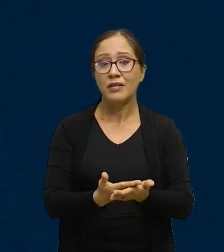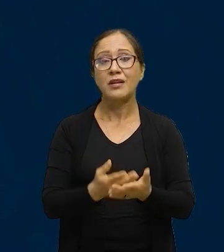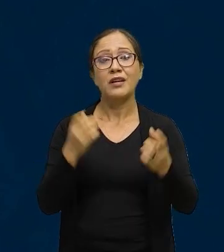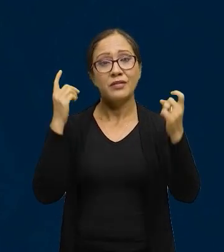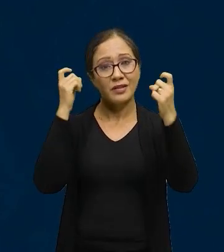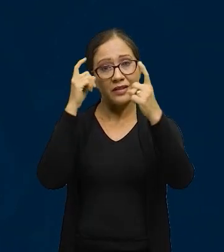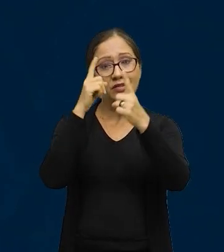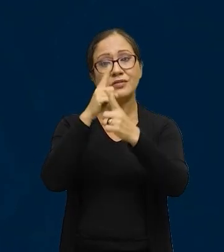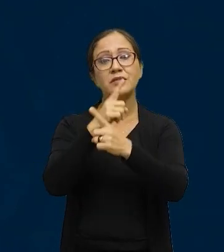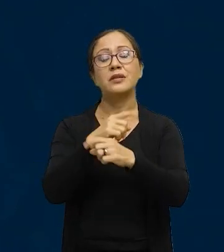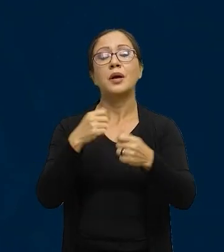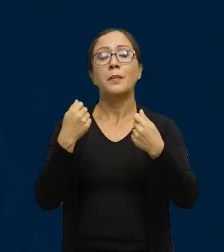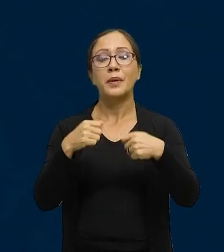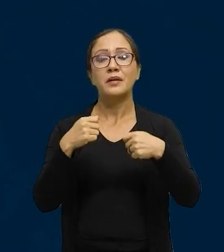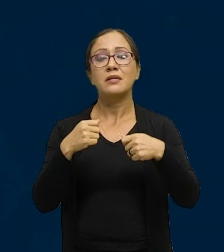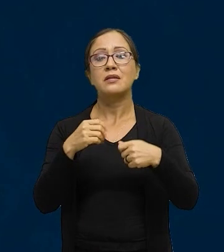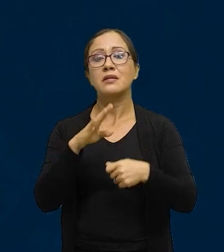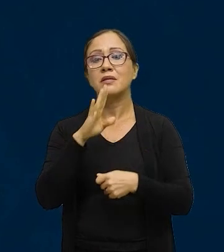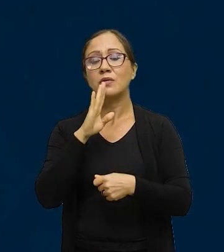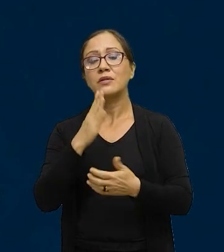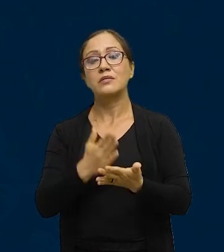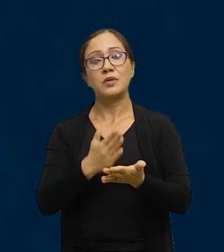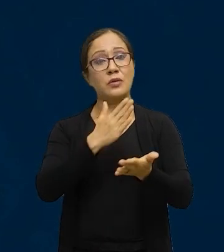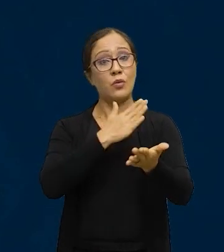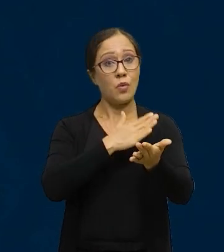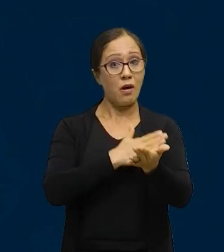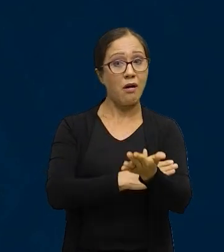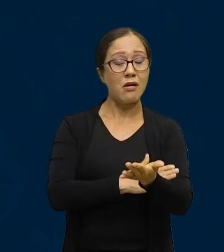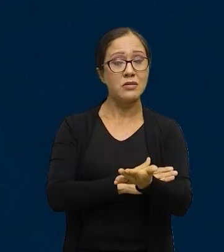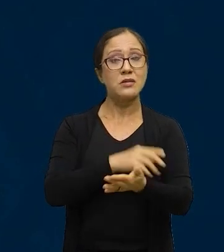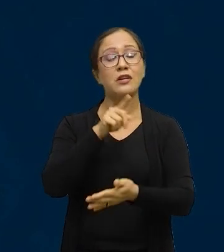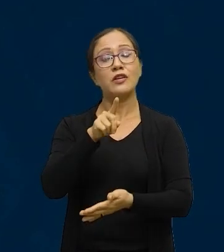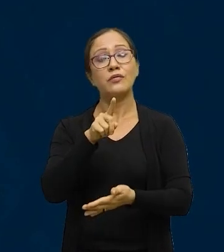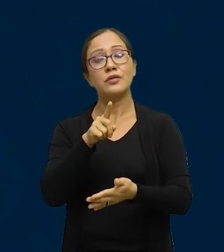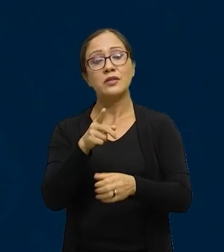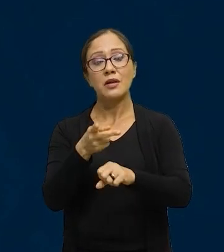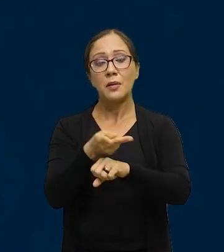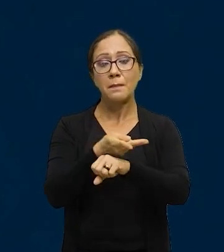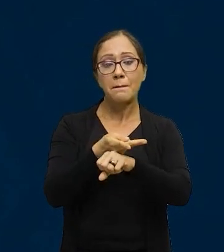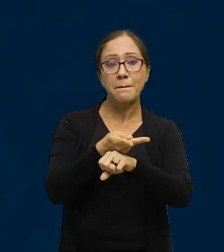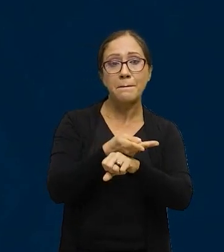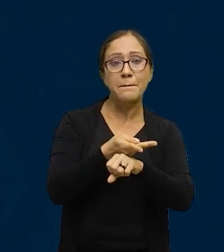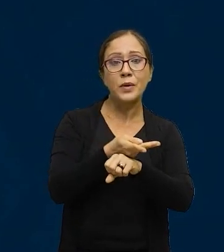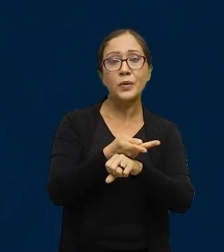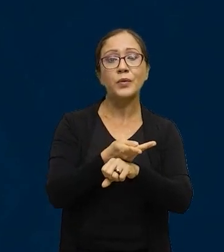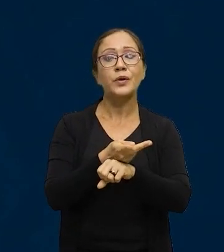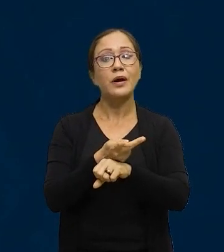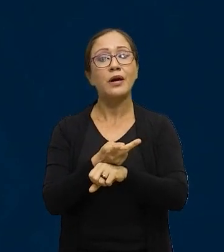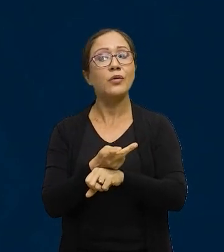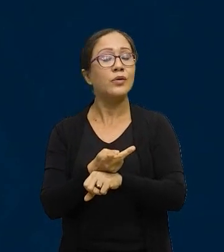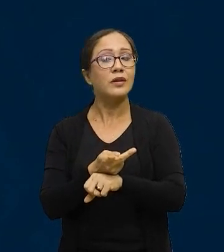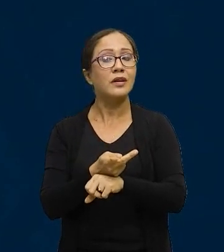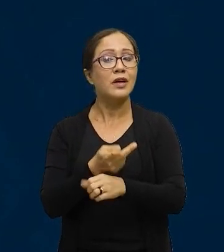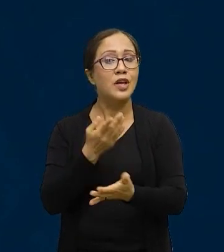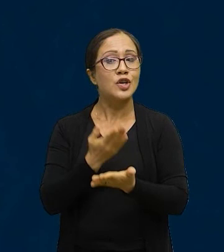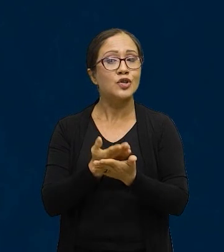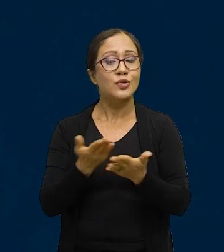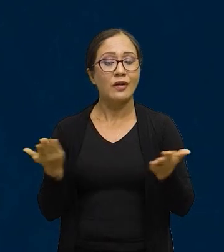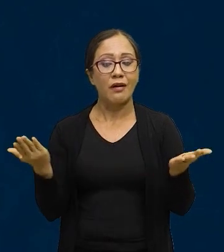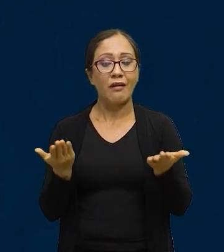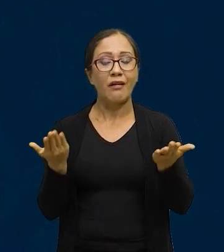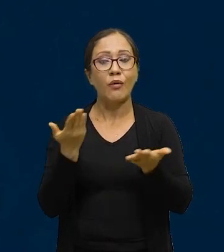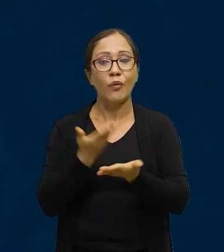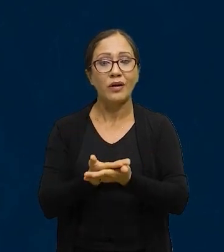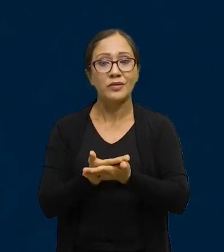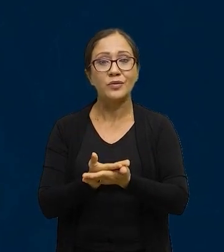conhecimento prévio é você buscar a sua atualização.